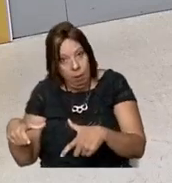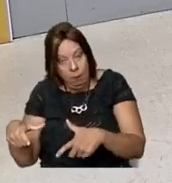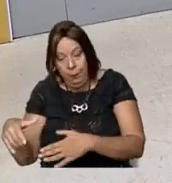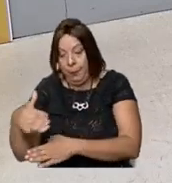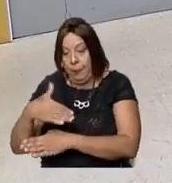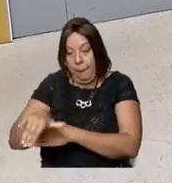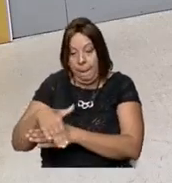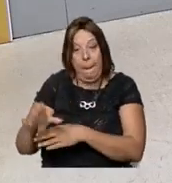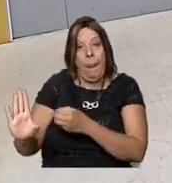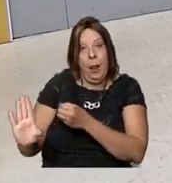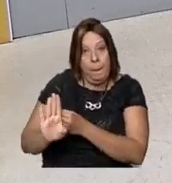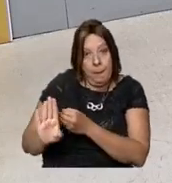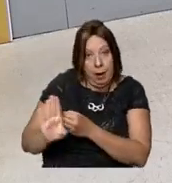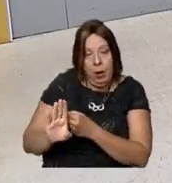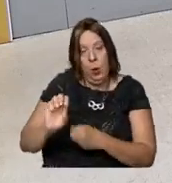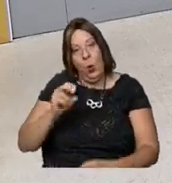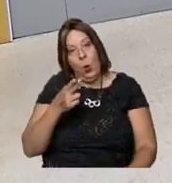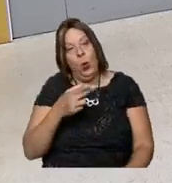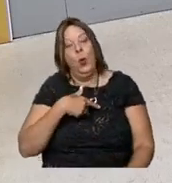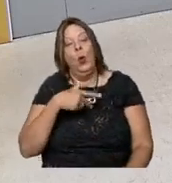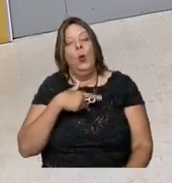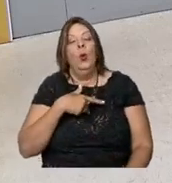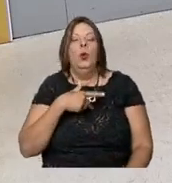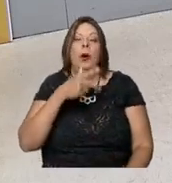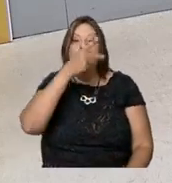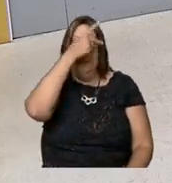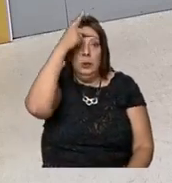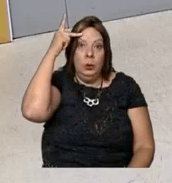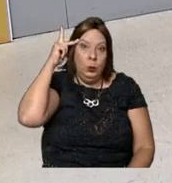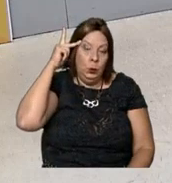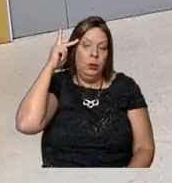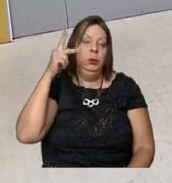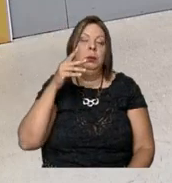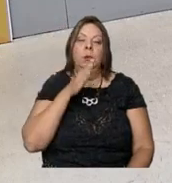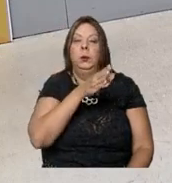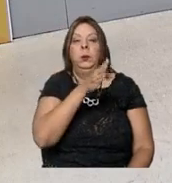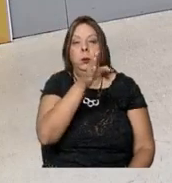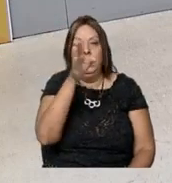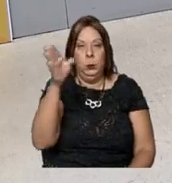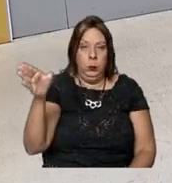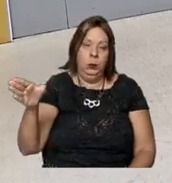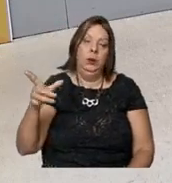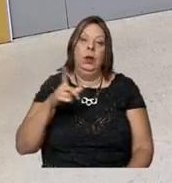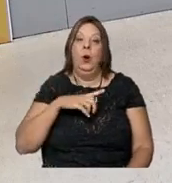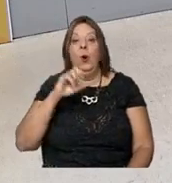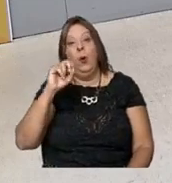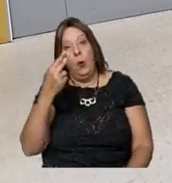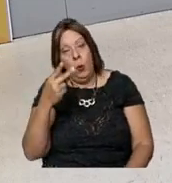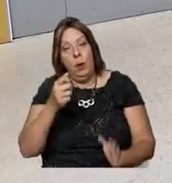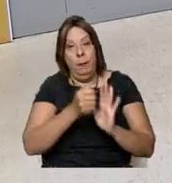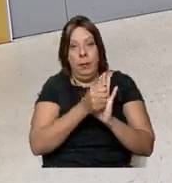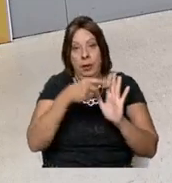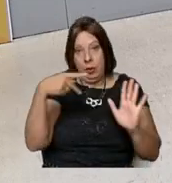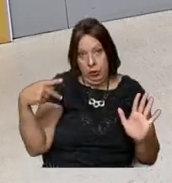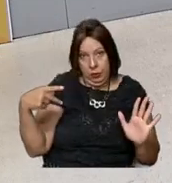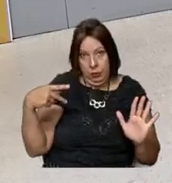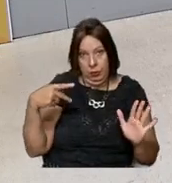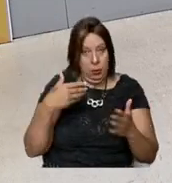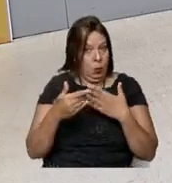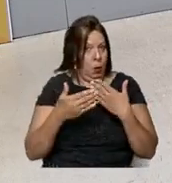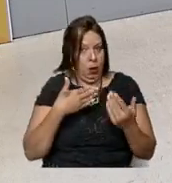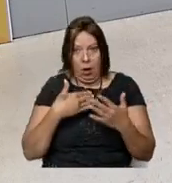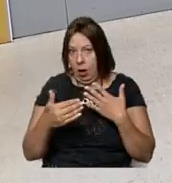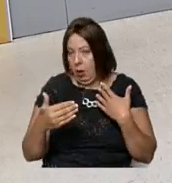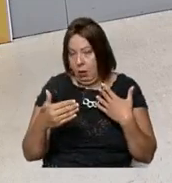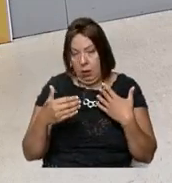espalhado por todo o estado, o importante é que você não deixe de adquirir, pois quando você adquire, você auxilia as ações da Avozos, que é a